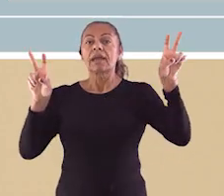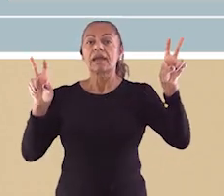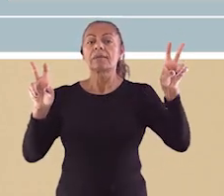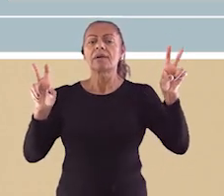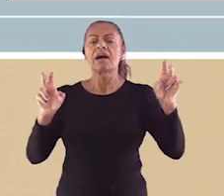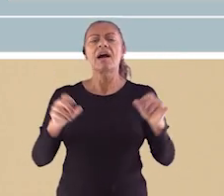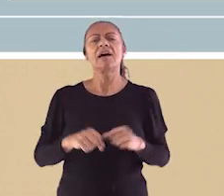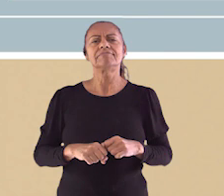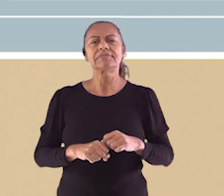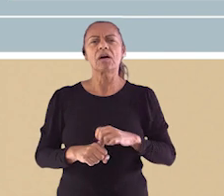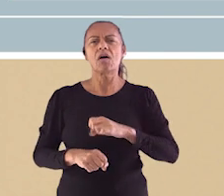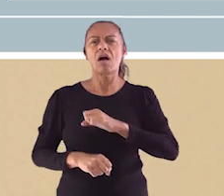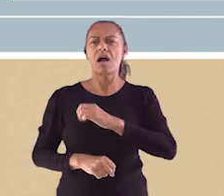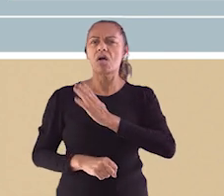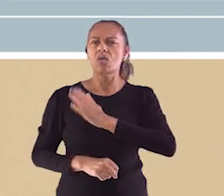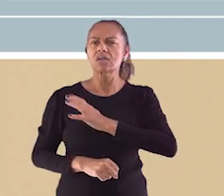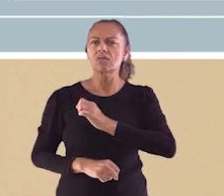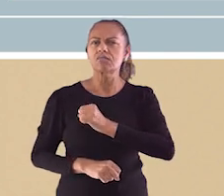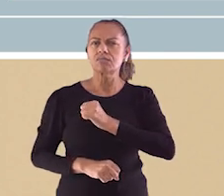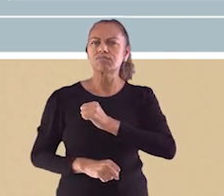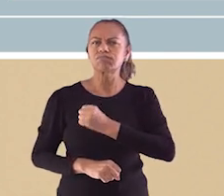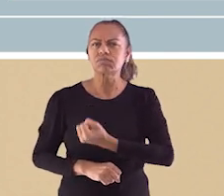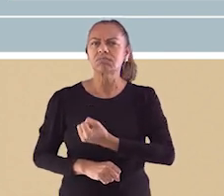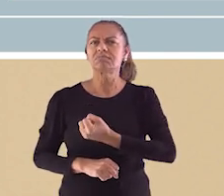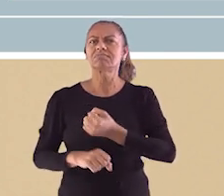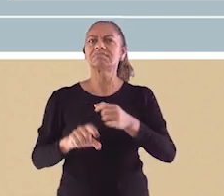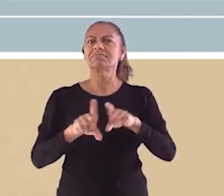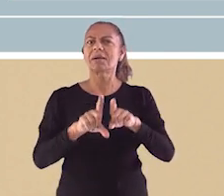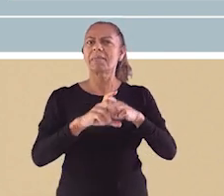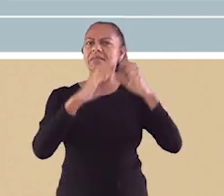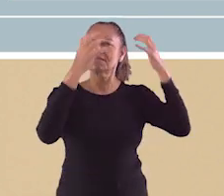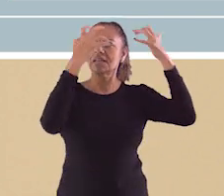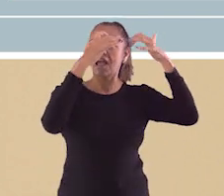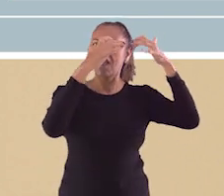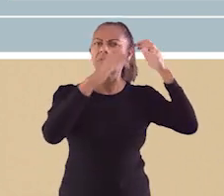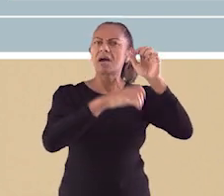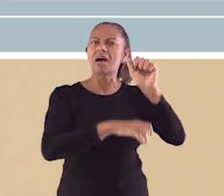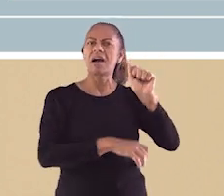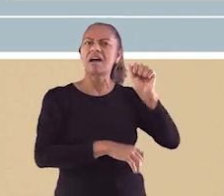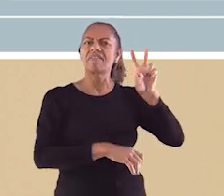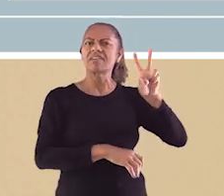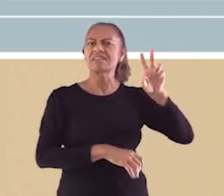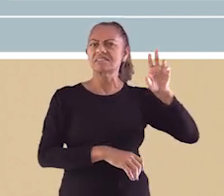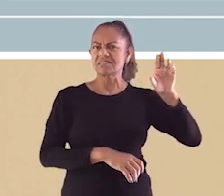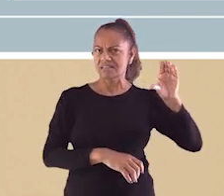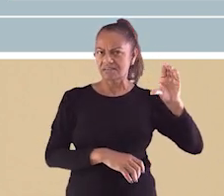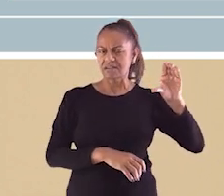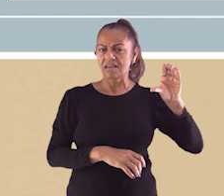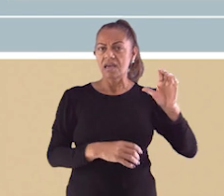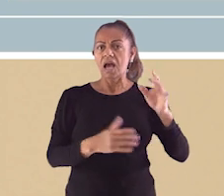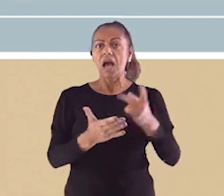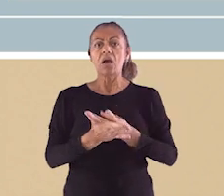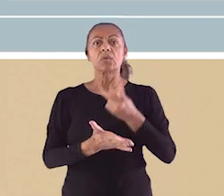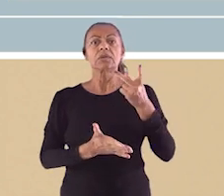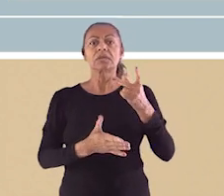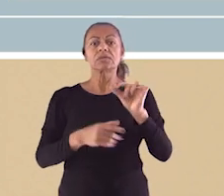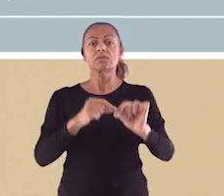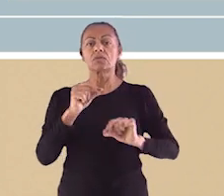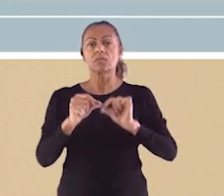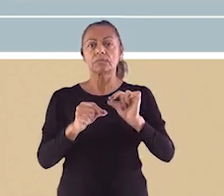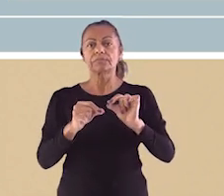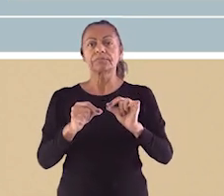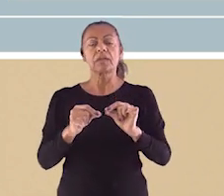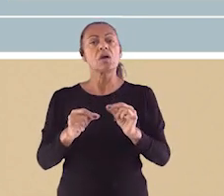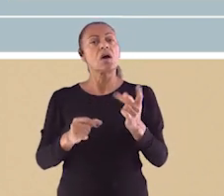vamos entender o que é esse tal de infarto e acidente vascular cerebral. De modo geral, as duas